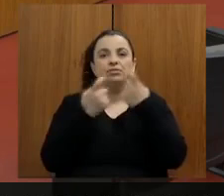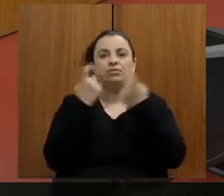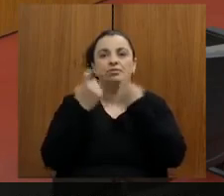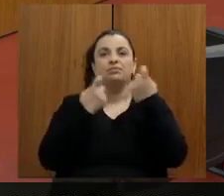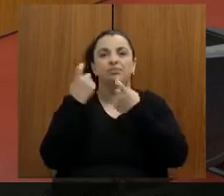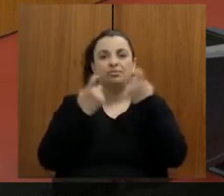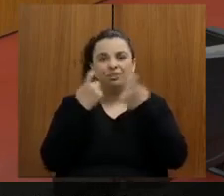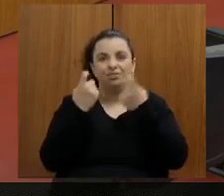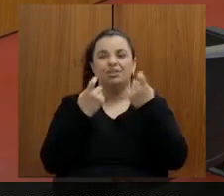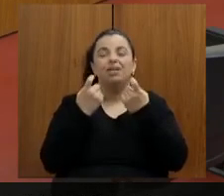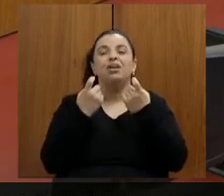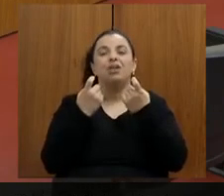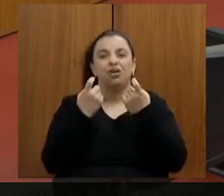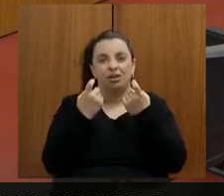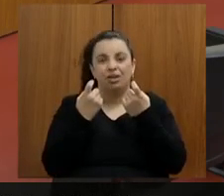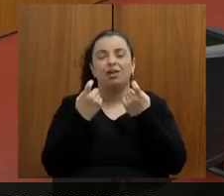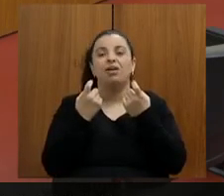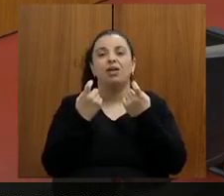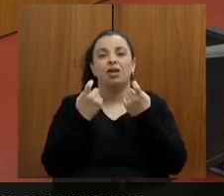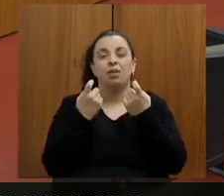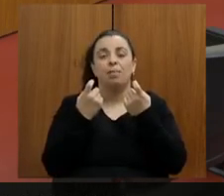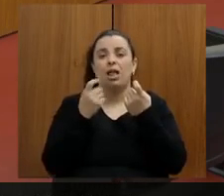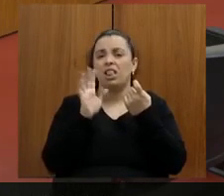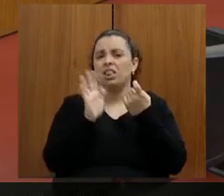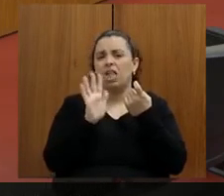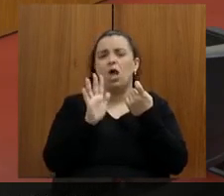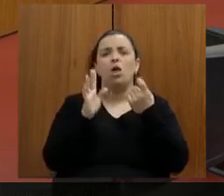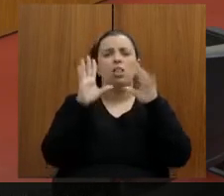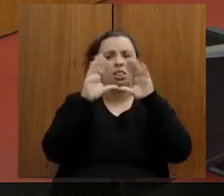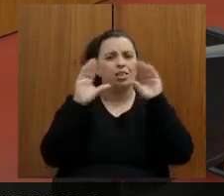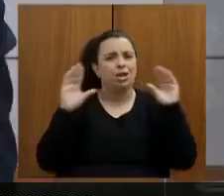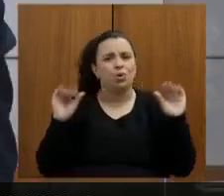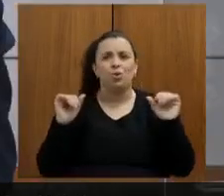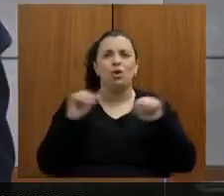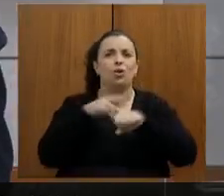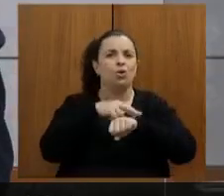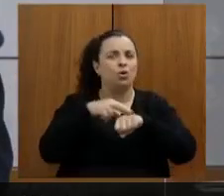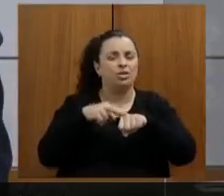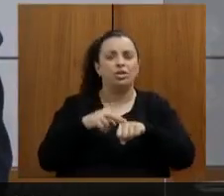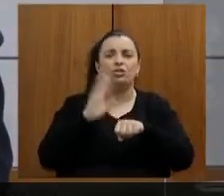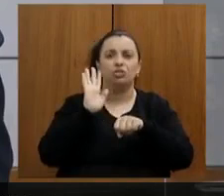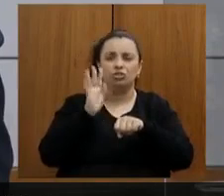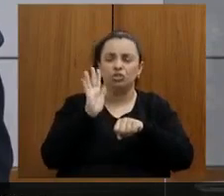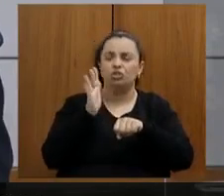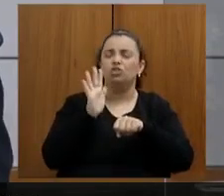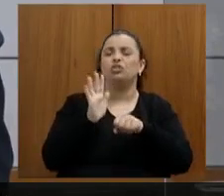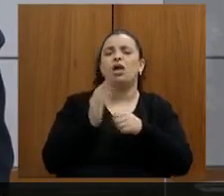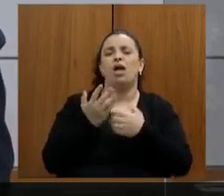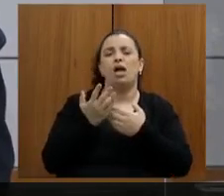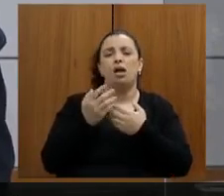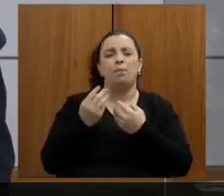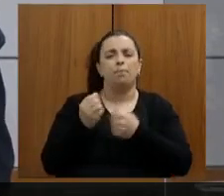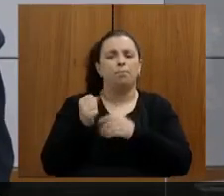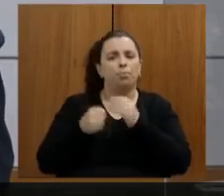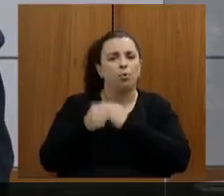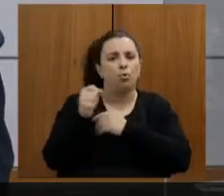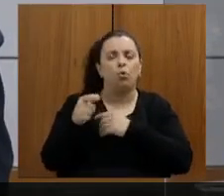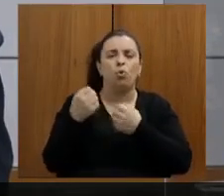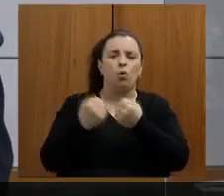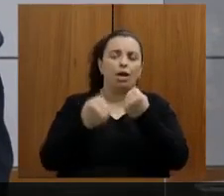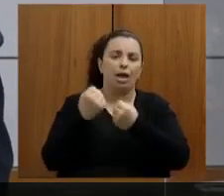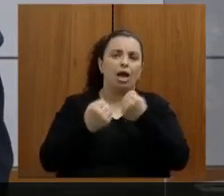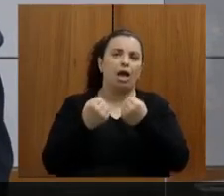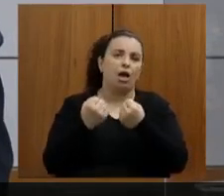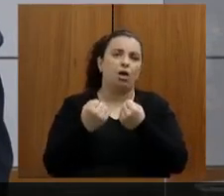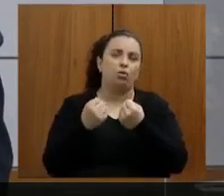veículo nós já temos a gente Rodrigues mandou então ele já tá preocupado também com essa questão eu queria é